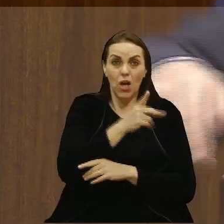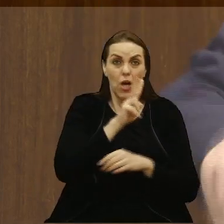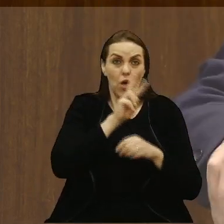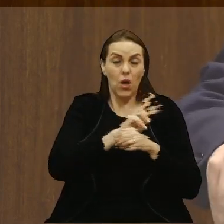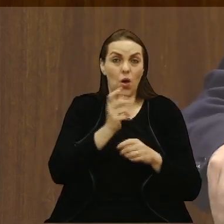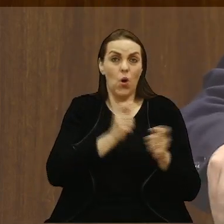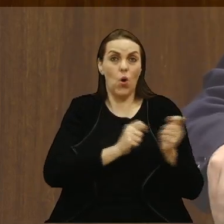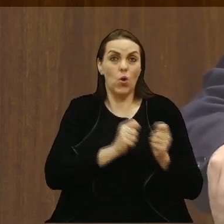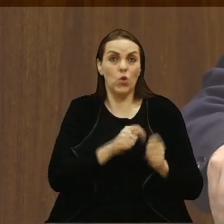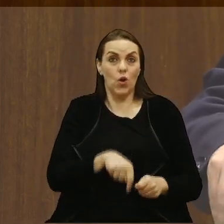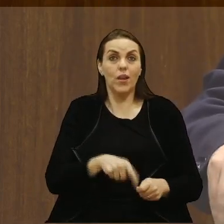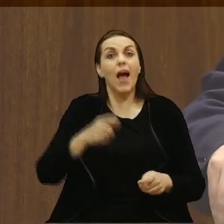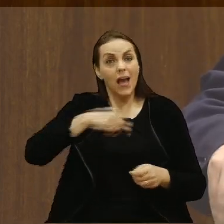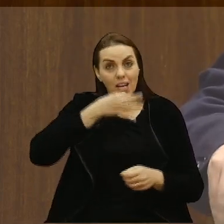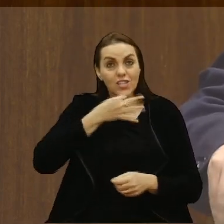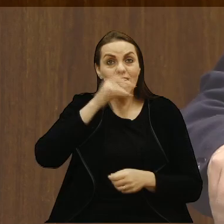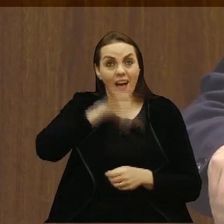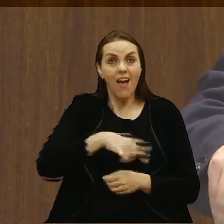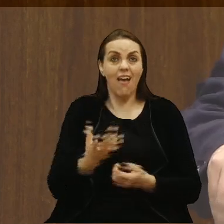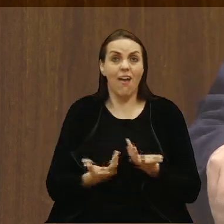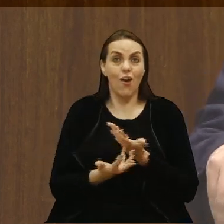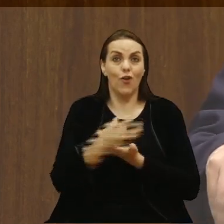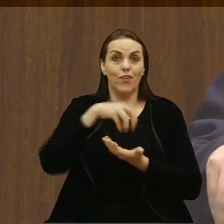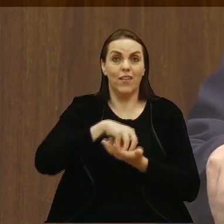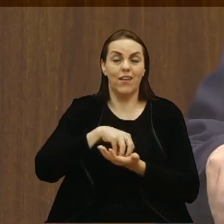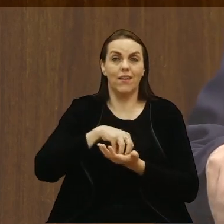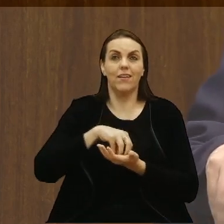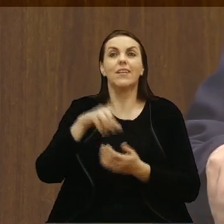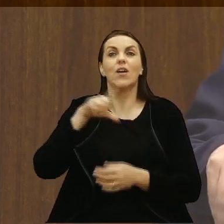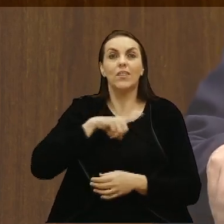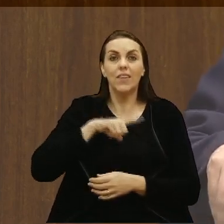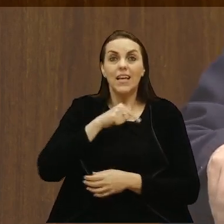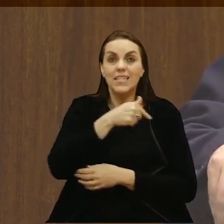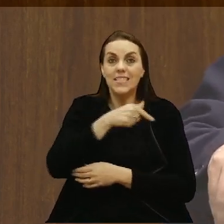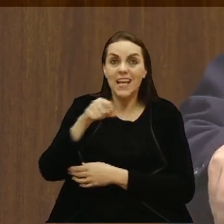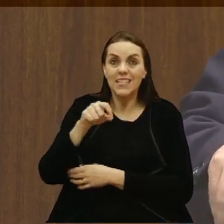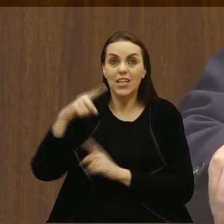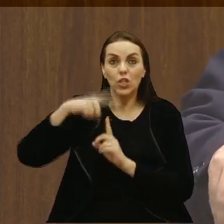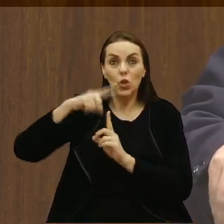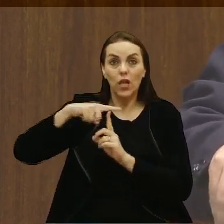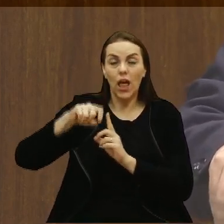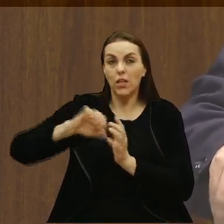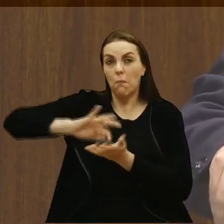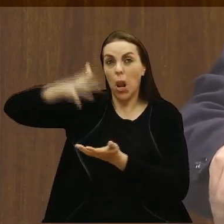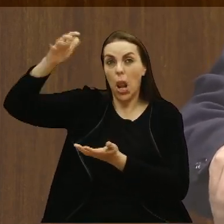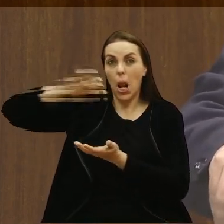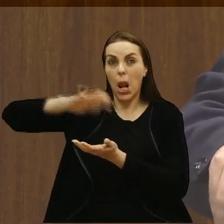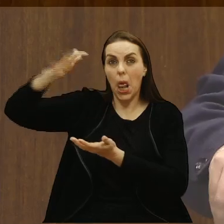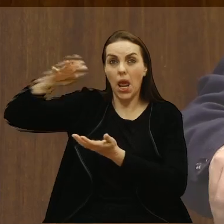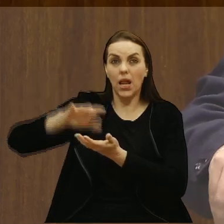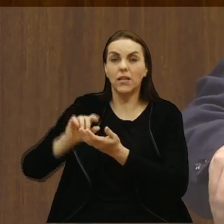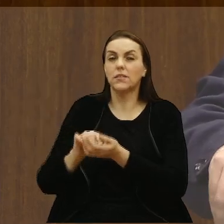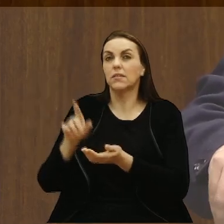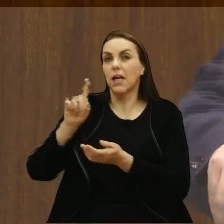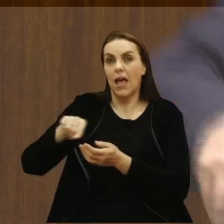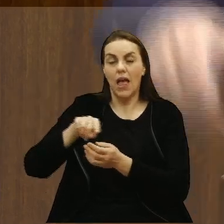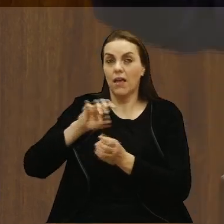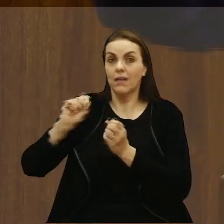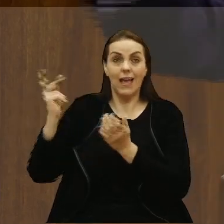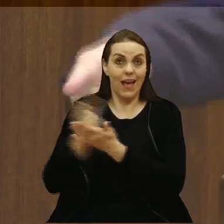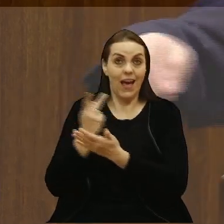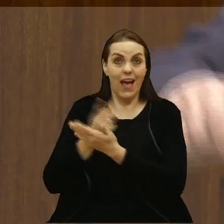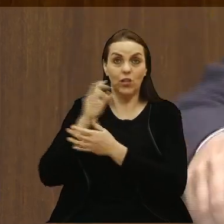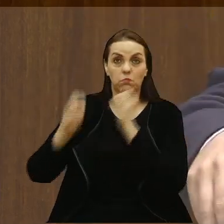Essa tem. Então, bom, se nós temos 700 toneladas de lixo em lixões descartes irregulares,